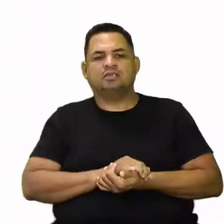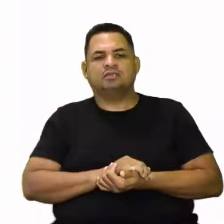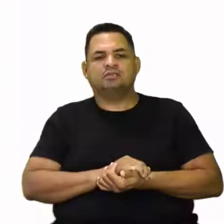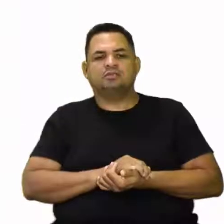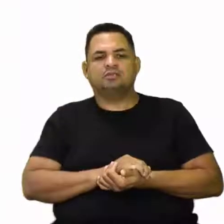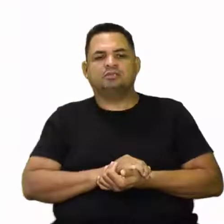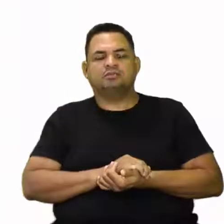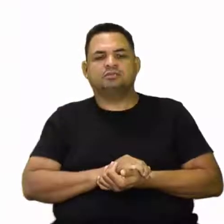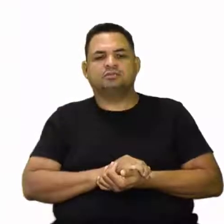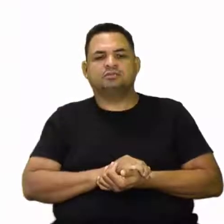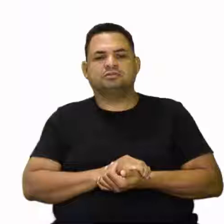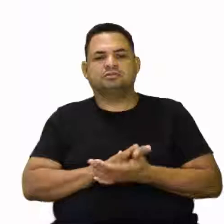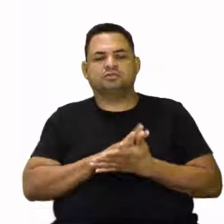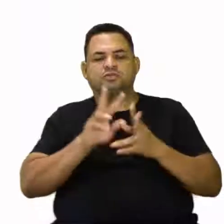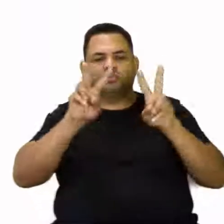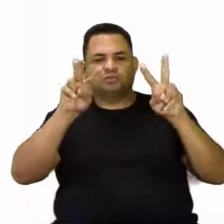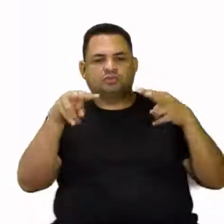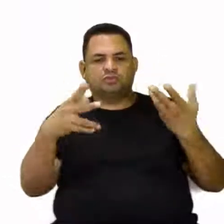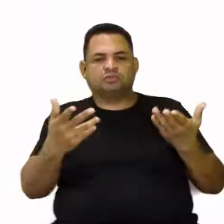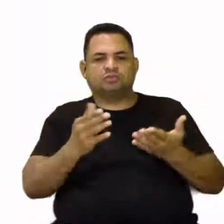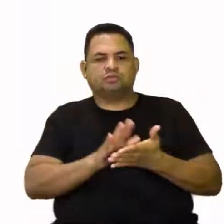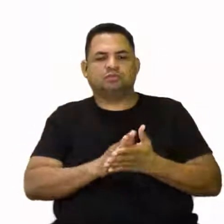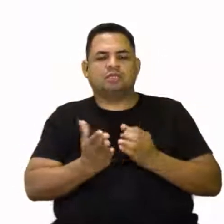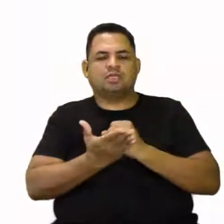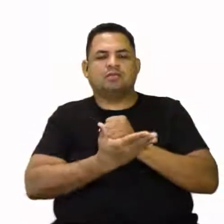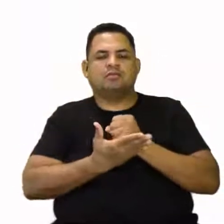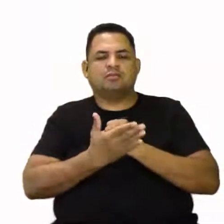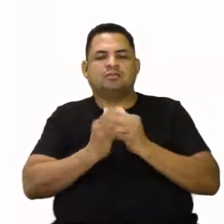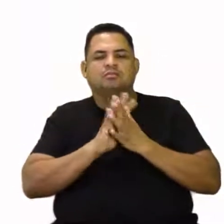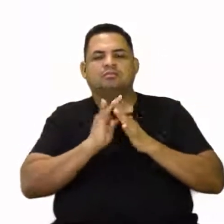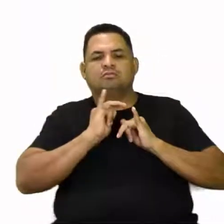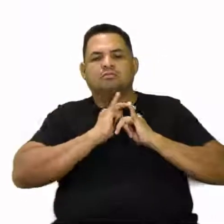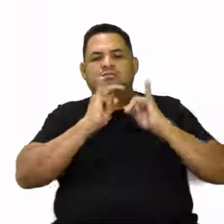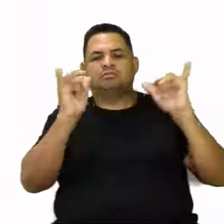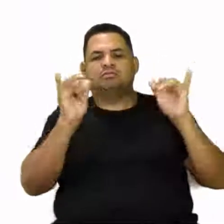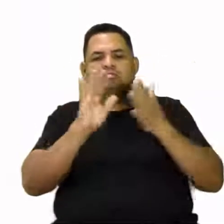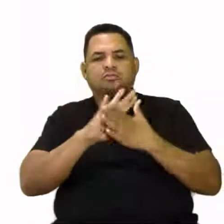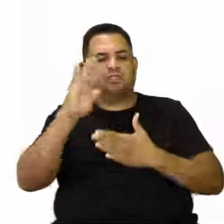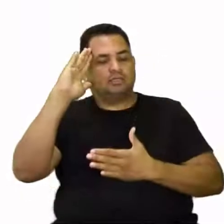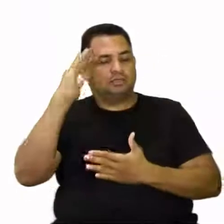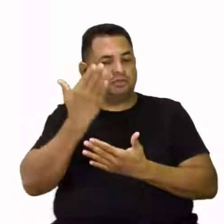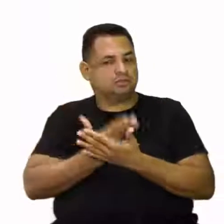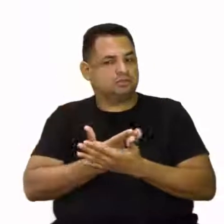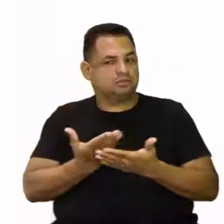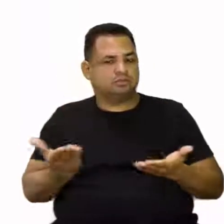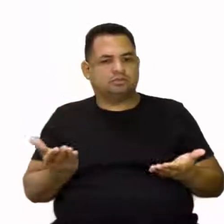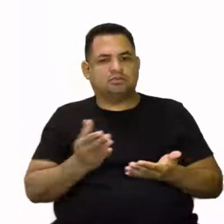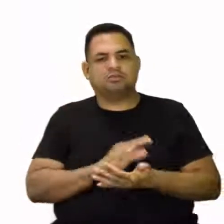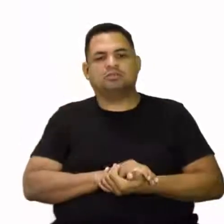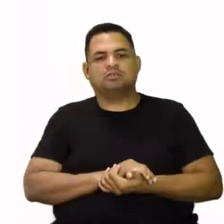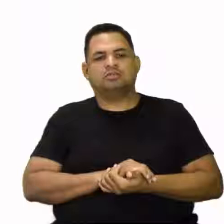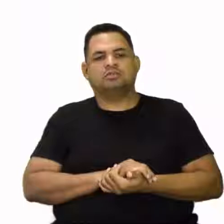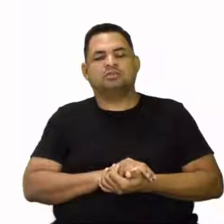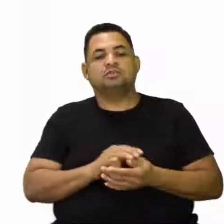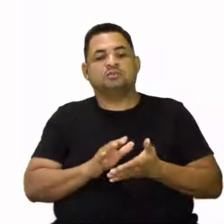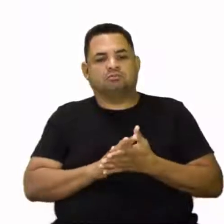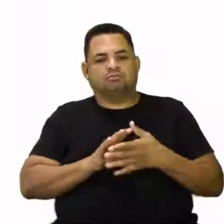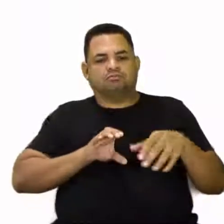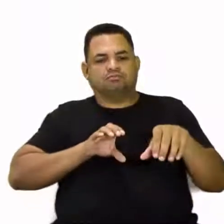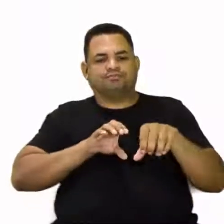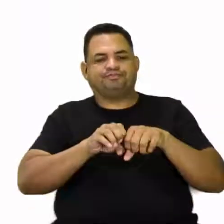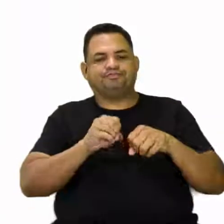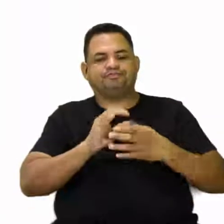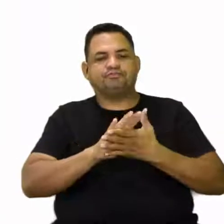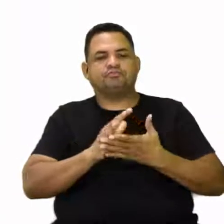de que o título é a base da notícia convincente. E segundo os jornalistas,